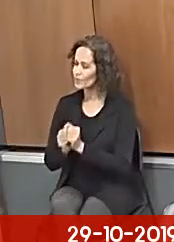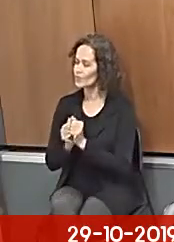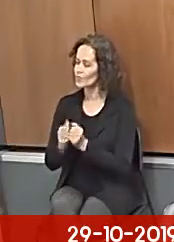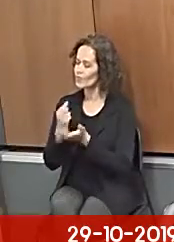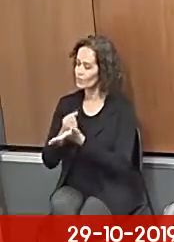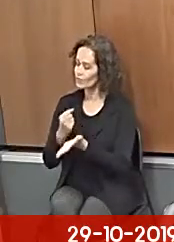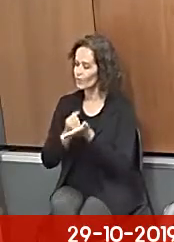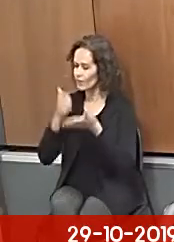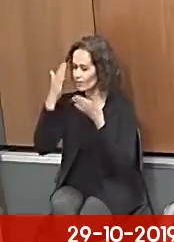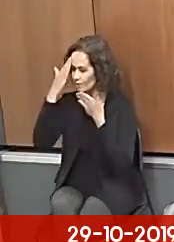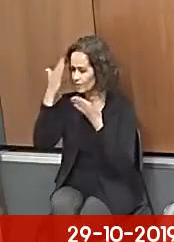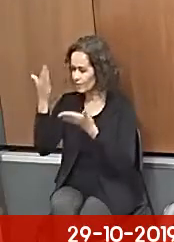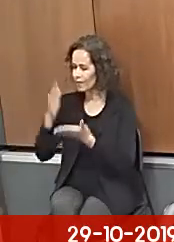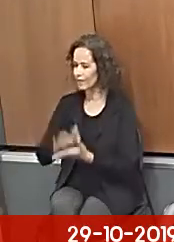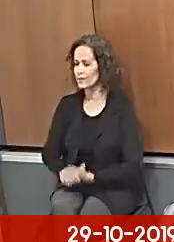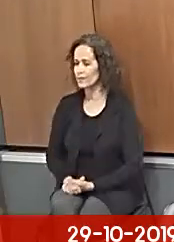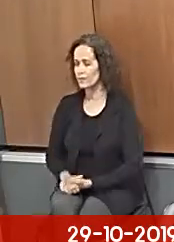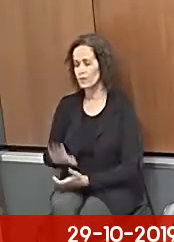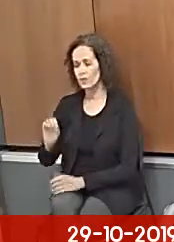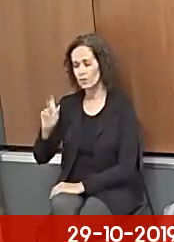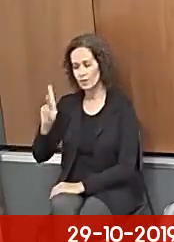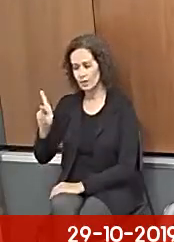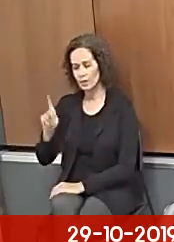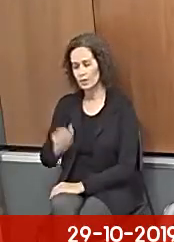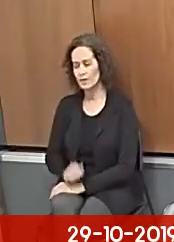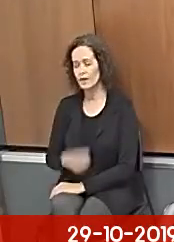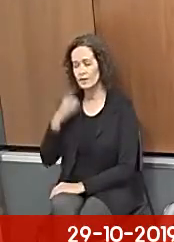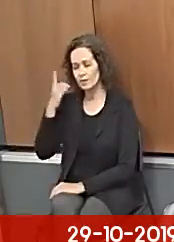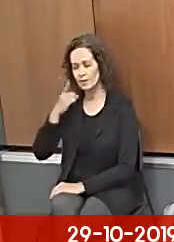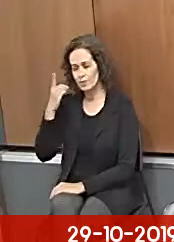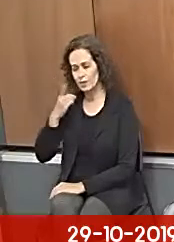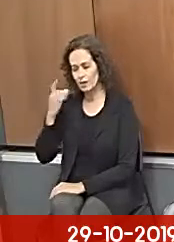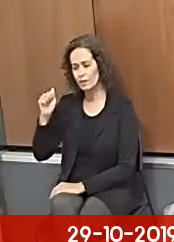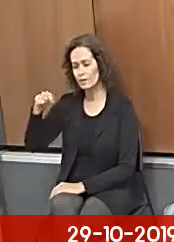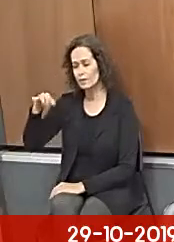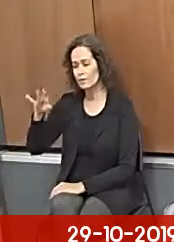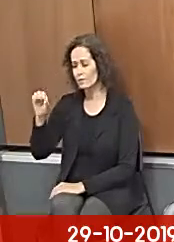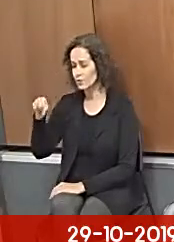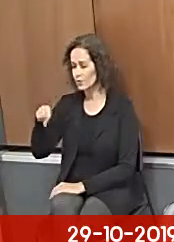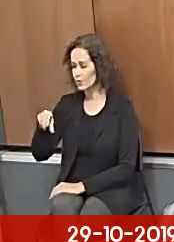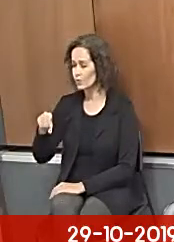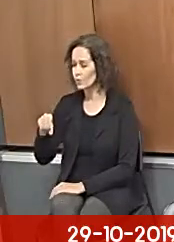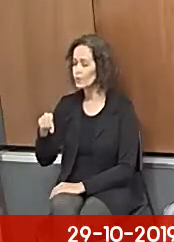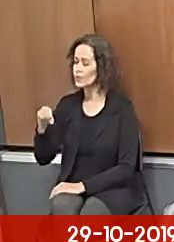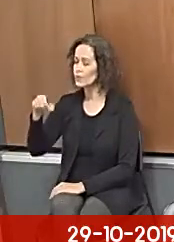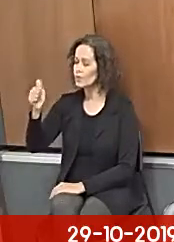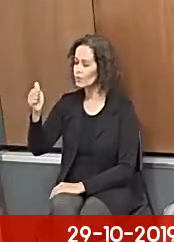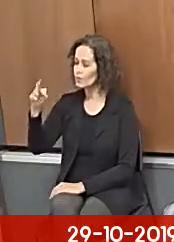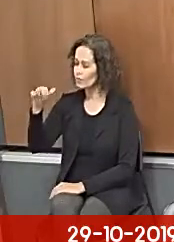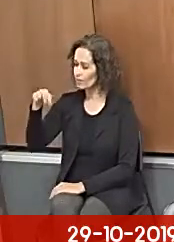Muito obrigado. Ok. Ilustre deputado Antônio Carlos Arantes, nós